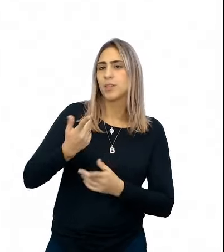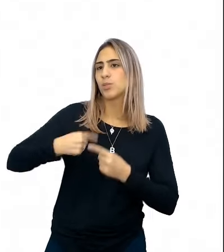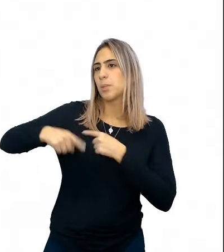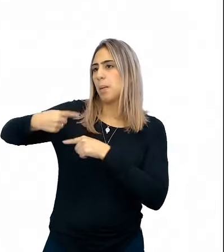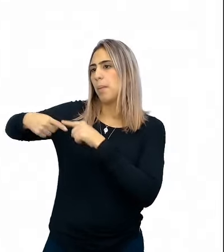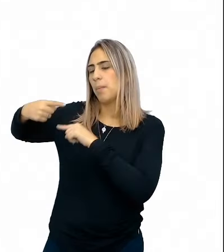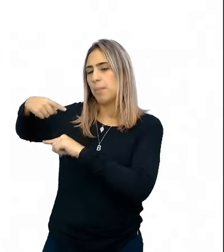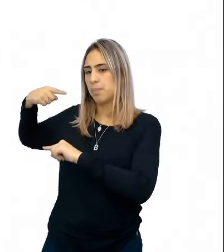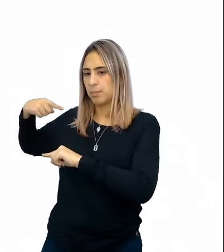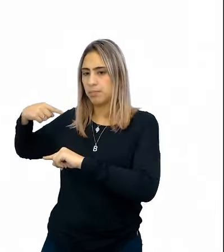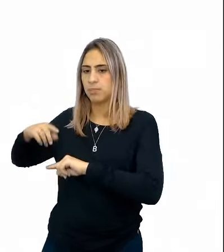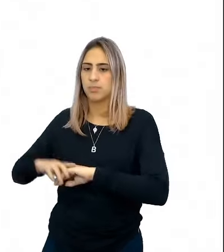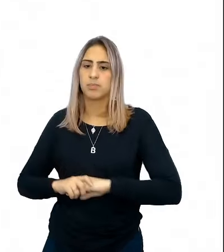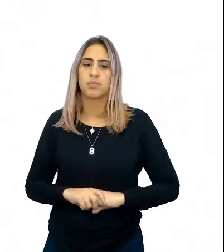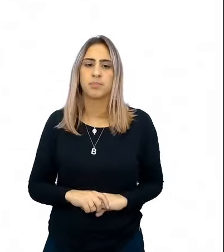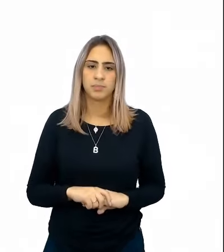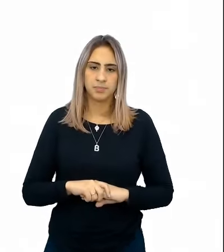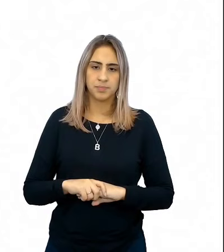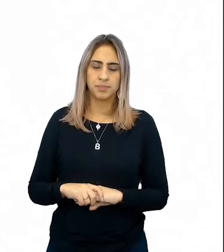anteriores.